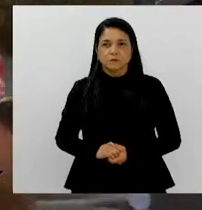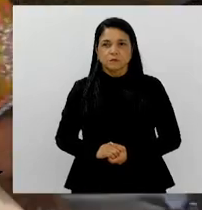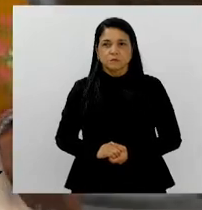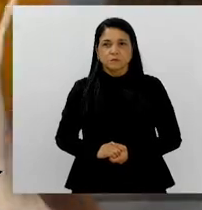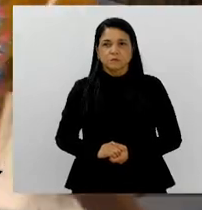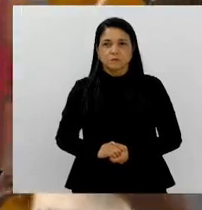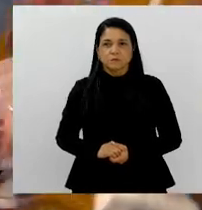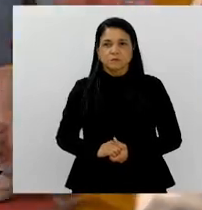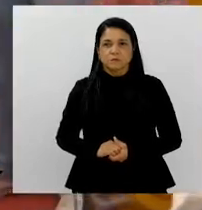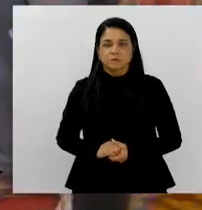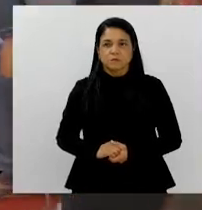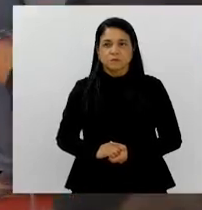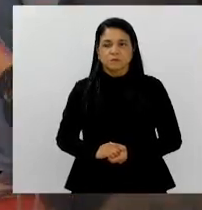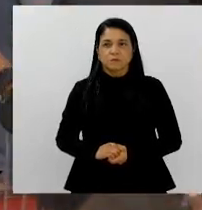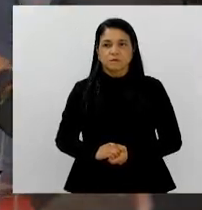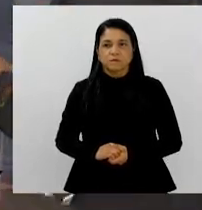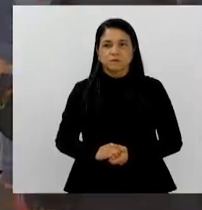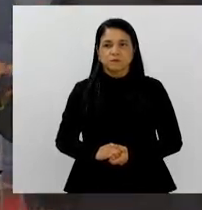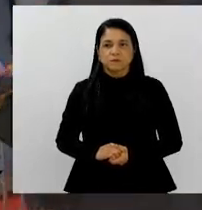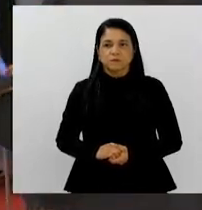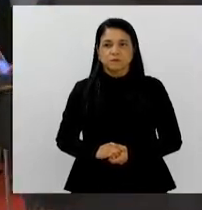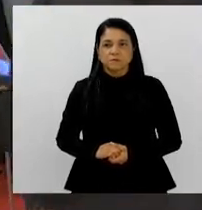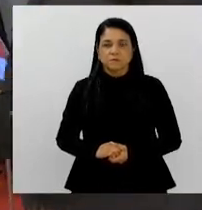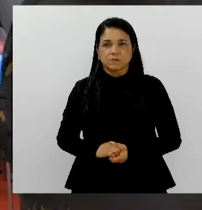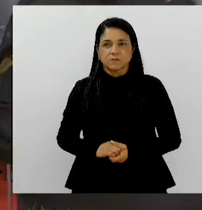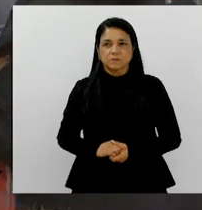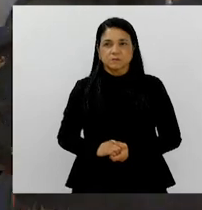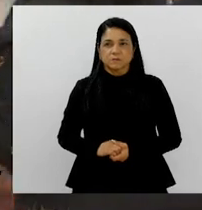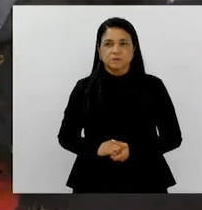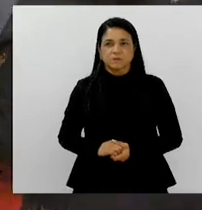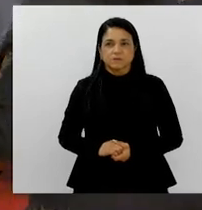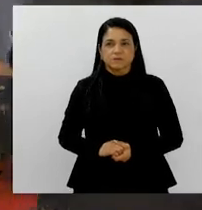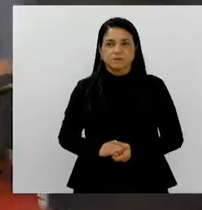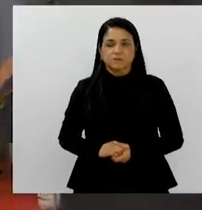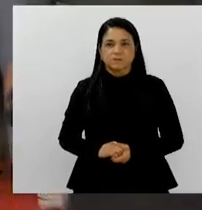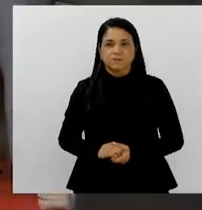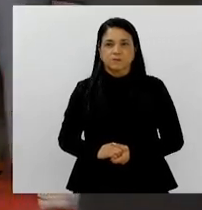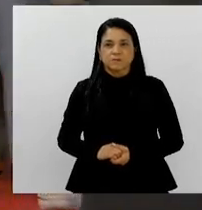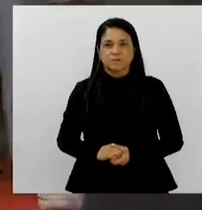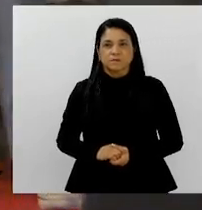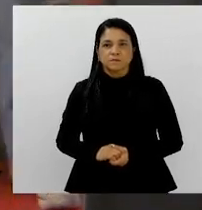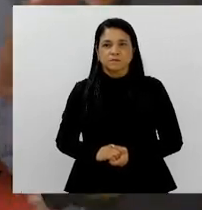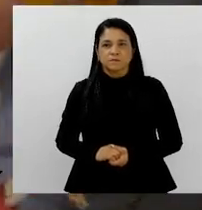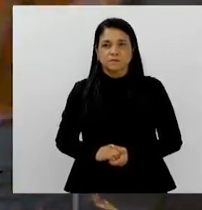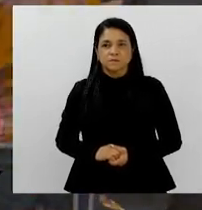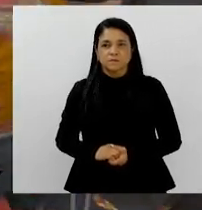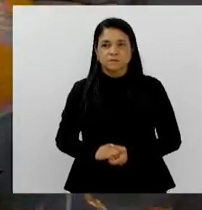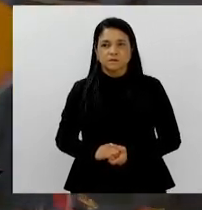Thank you.